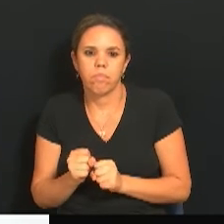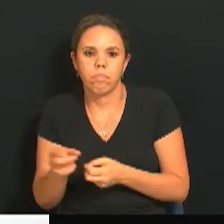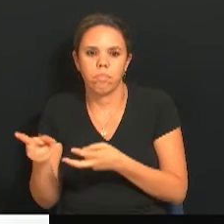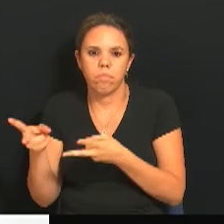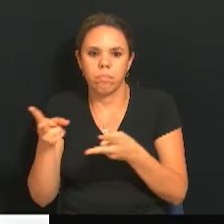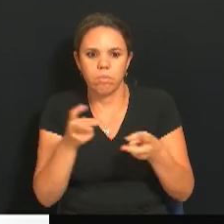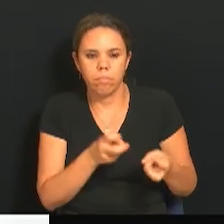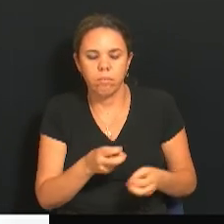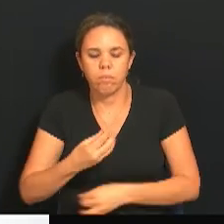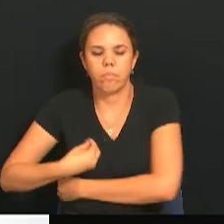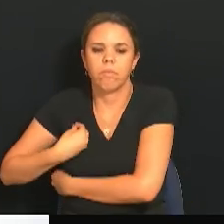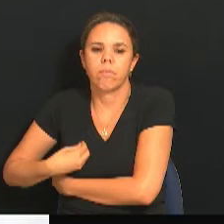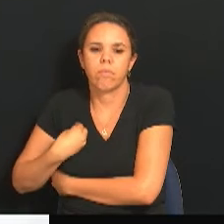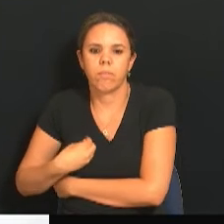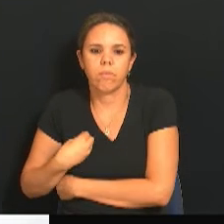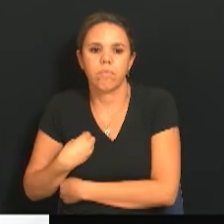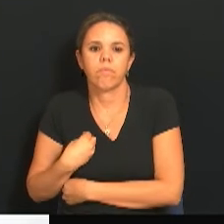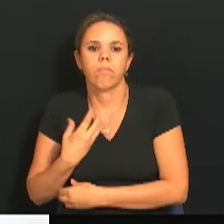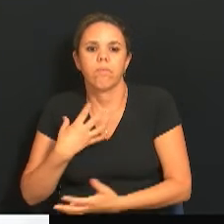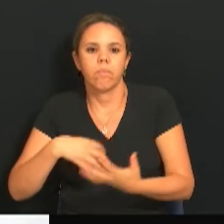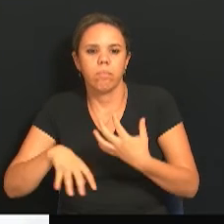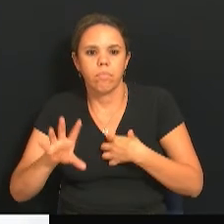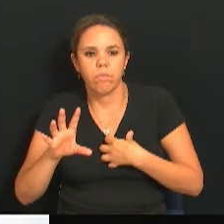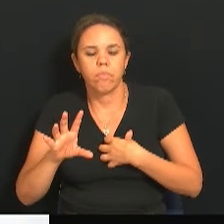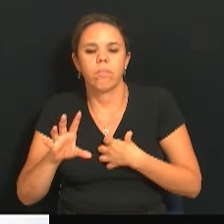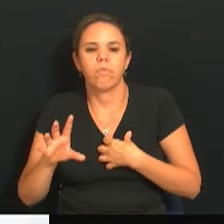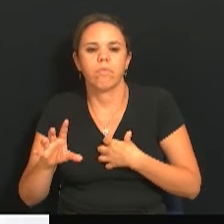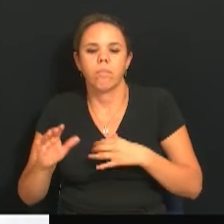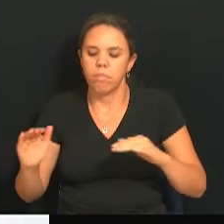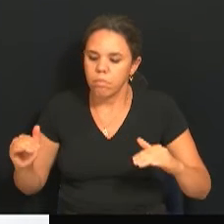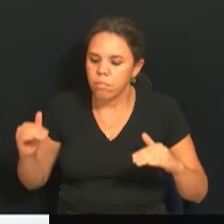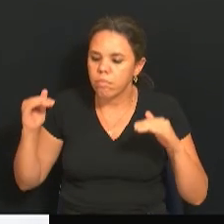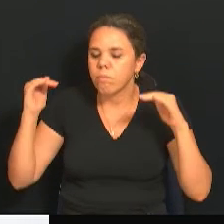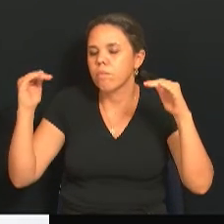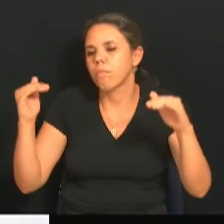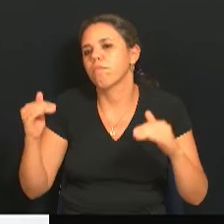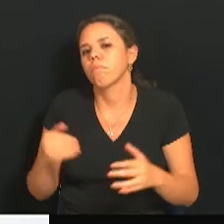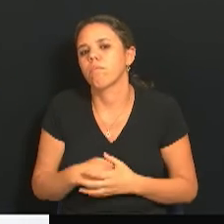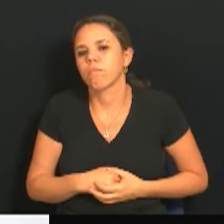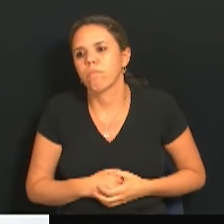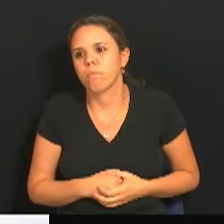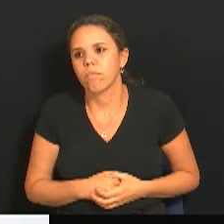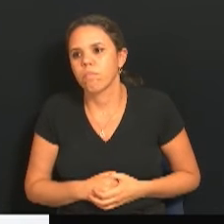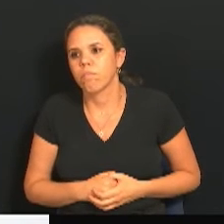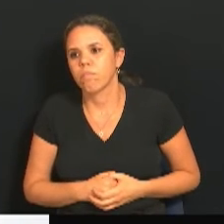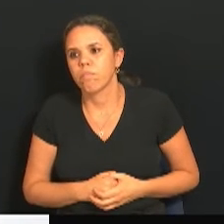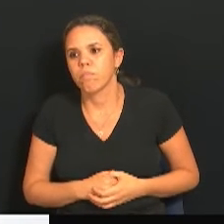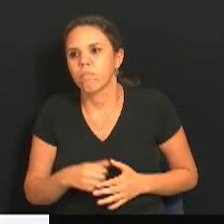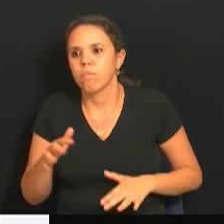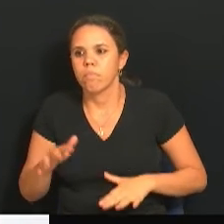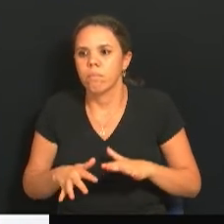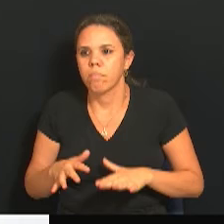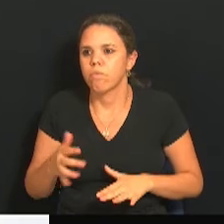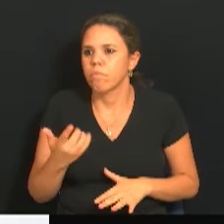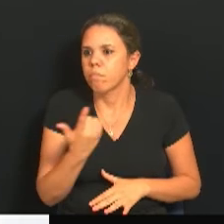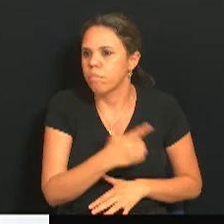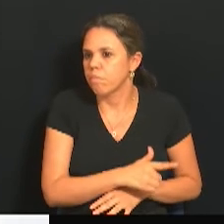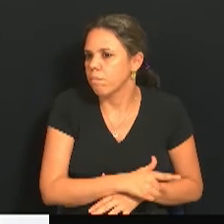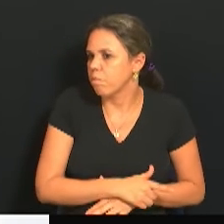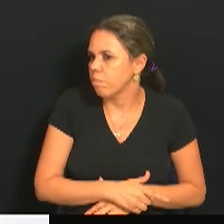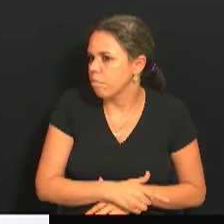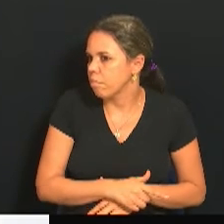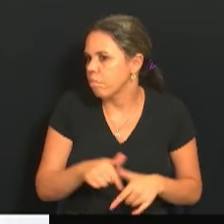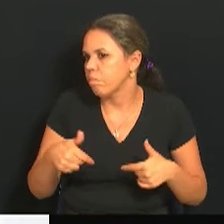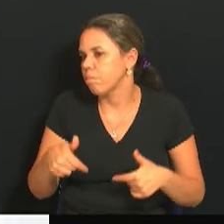a sua vida com outro olhar, ver um outro patamar, e aqueles talvez buscarem outras